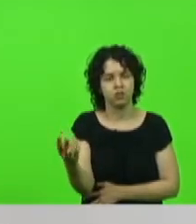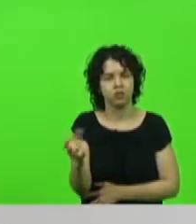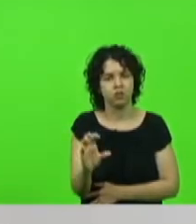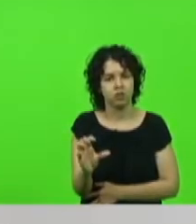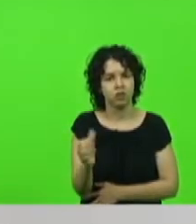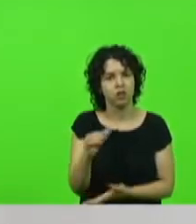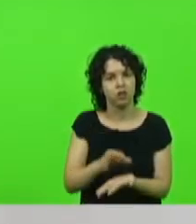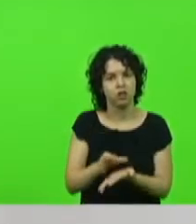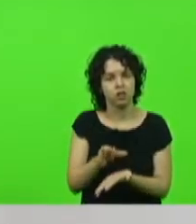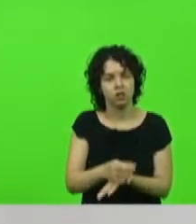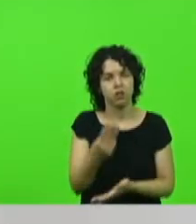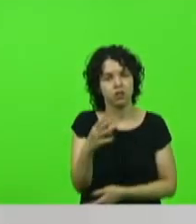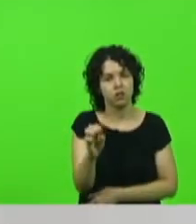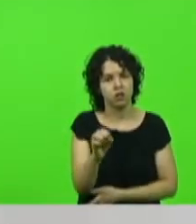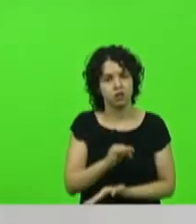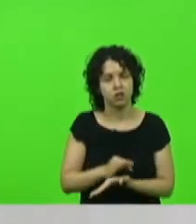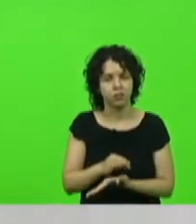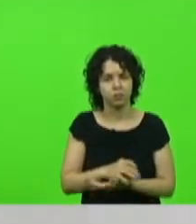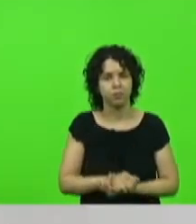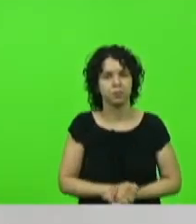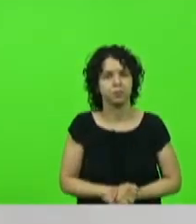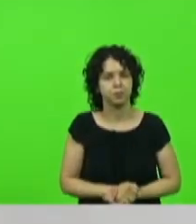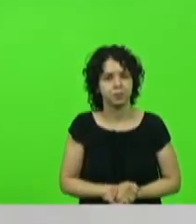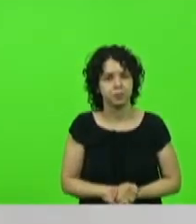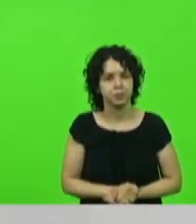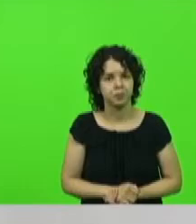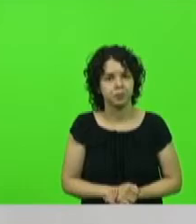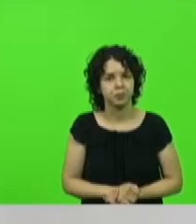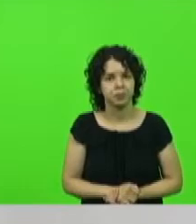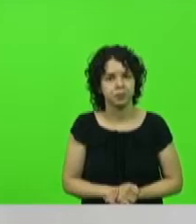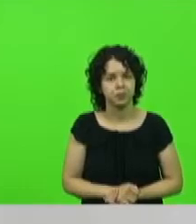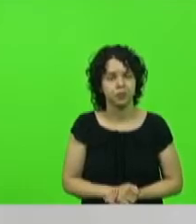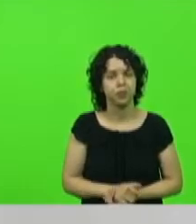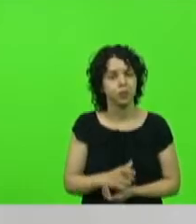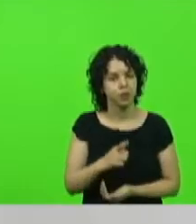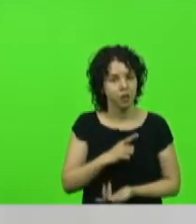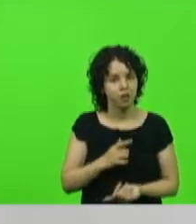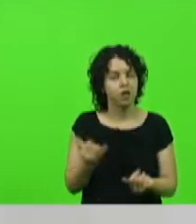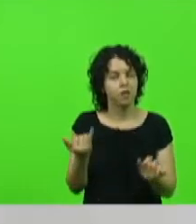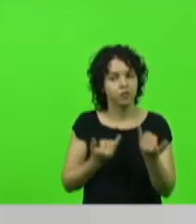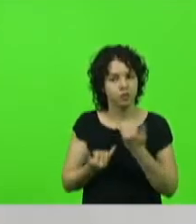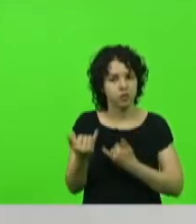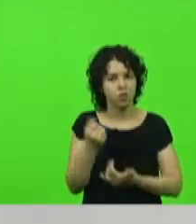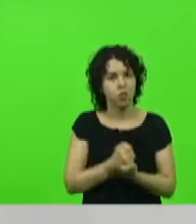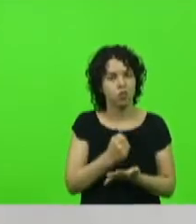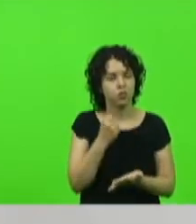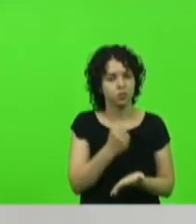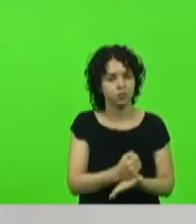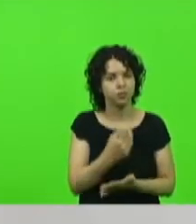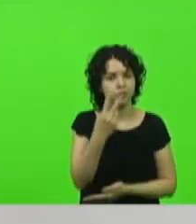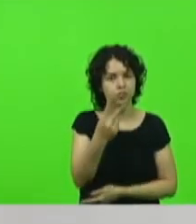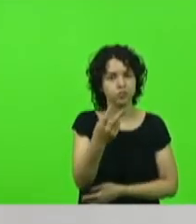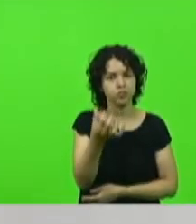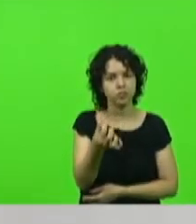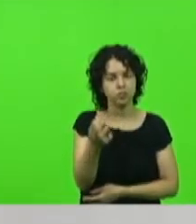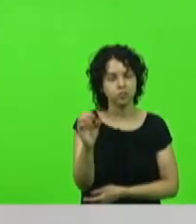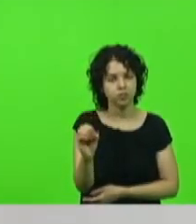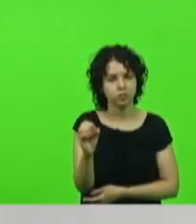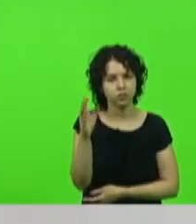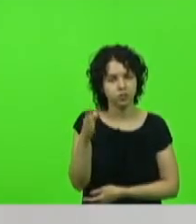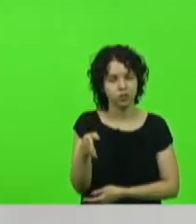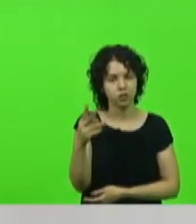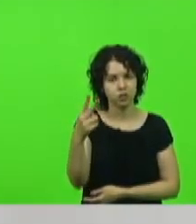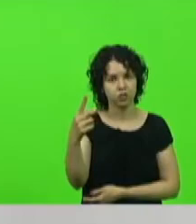R$ 139.662,30. Teve-se o conhecimento, conforme o contrato de número 260 de